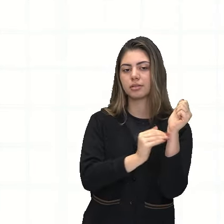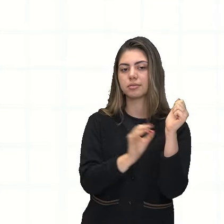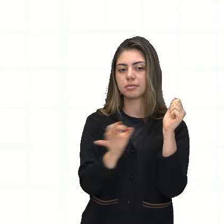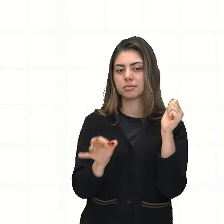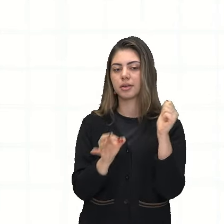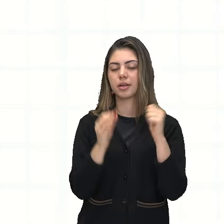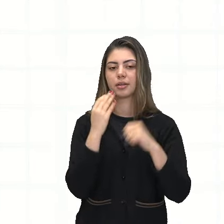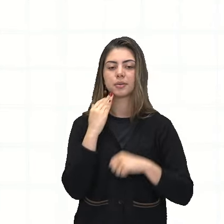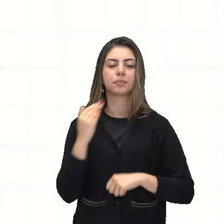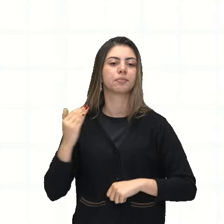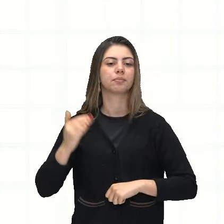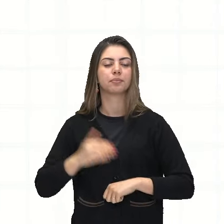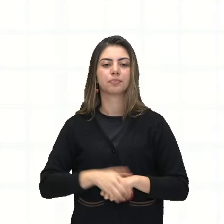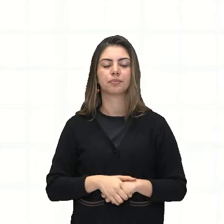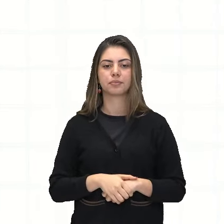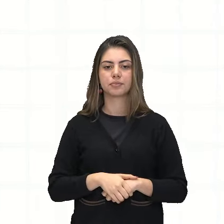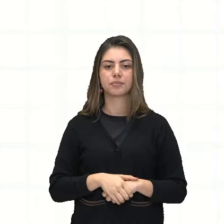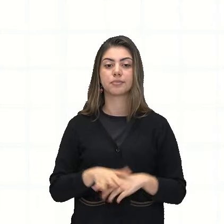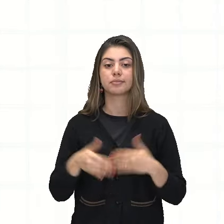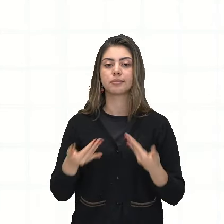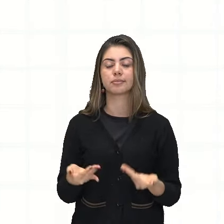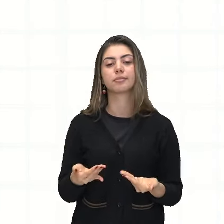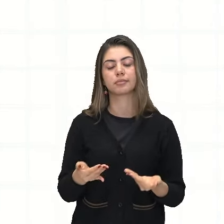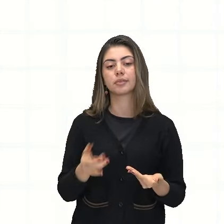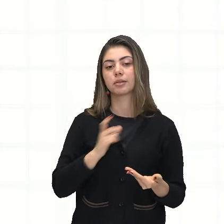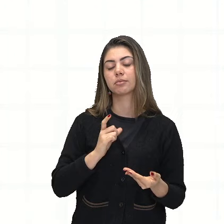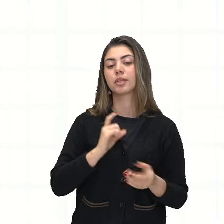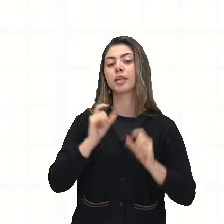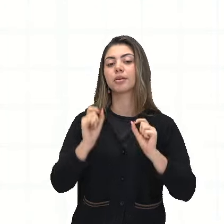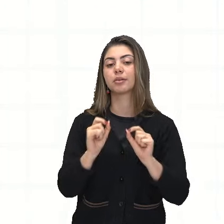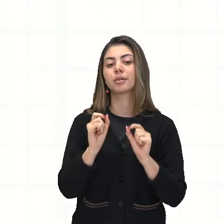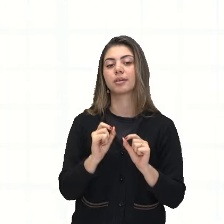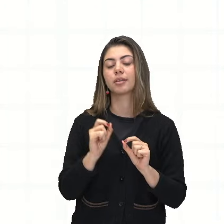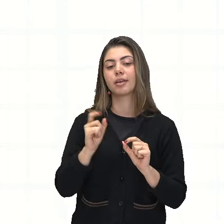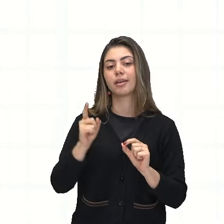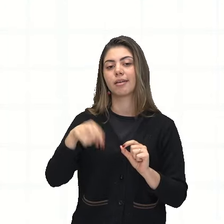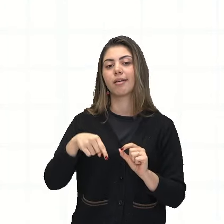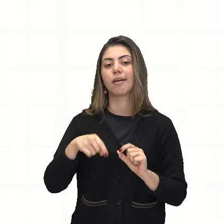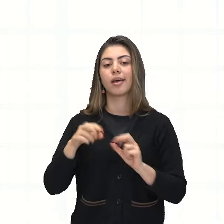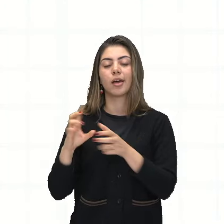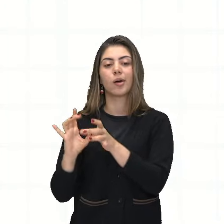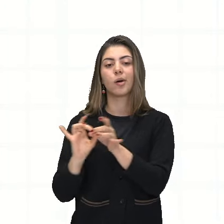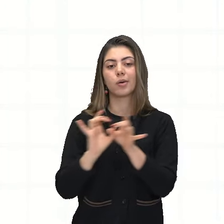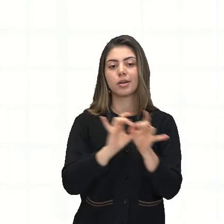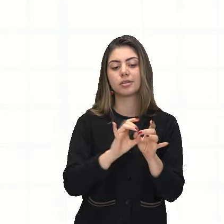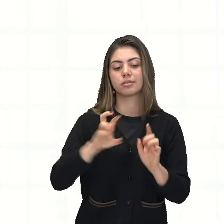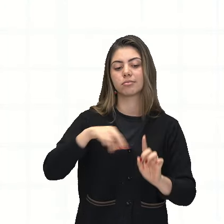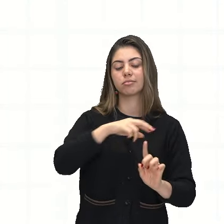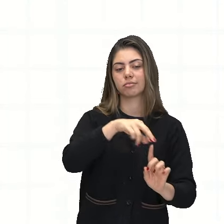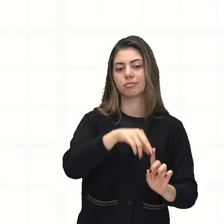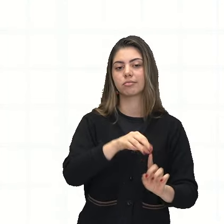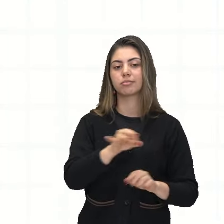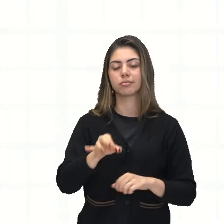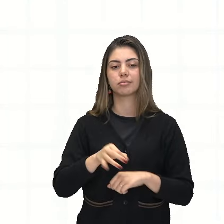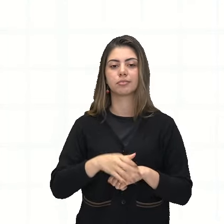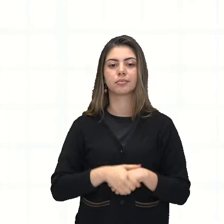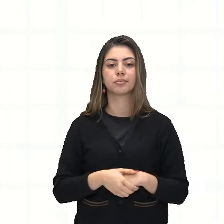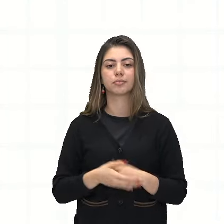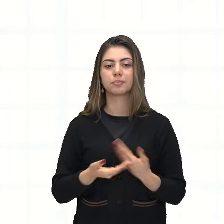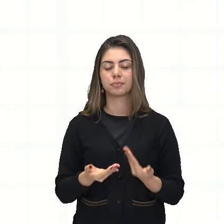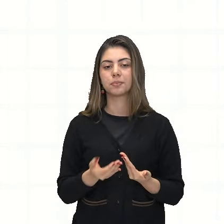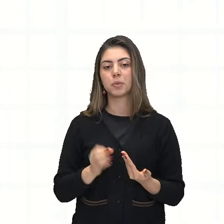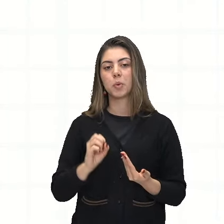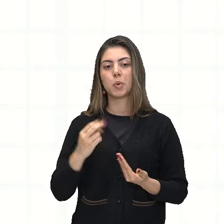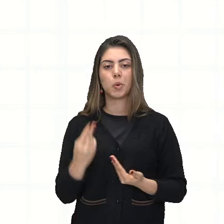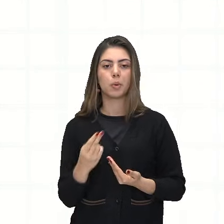uma retomada. Então, aí nós temos uma coesão por referência ou coesão